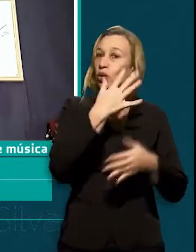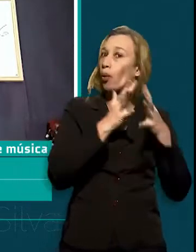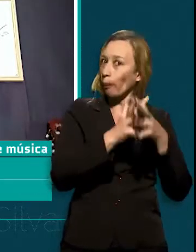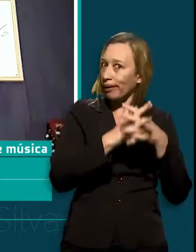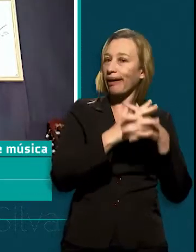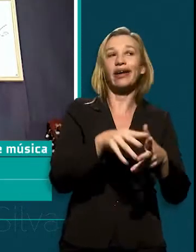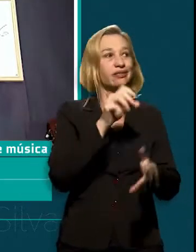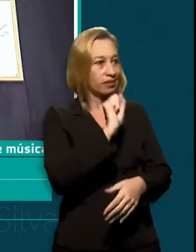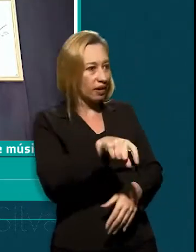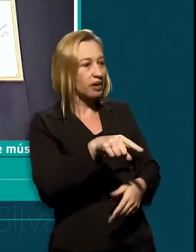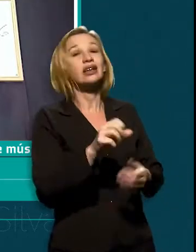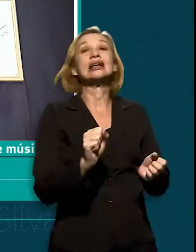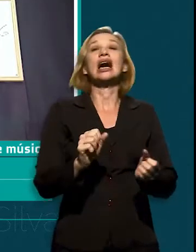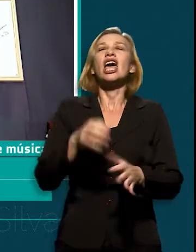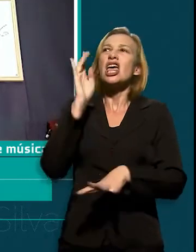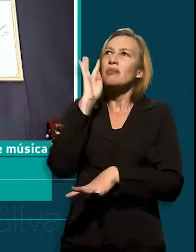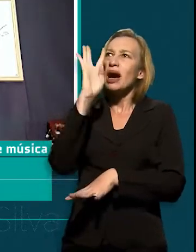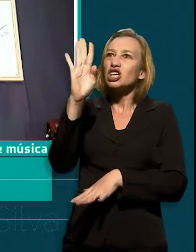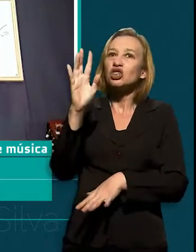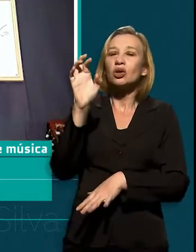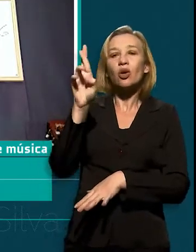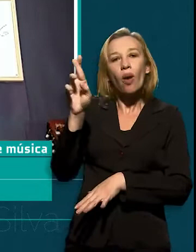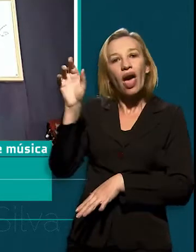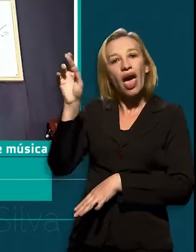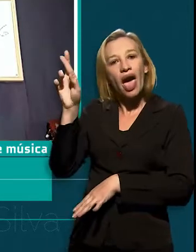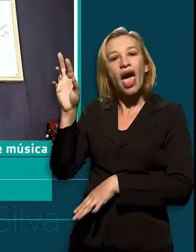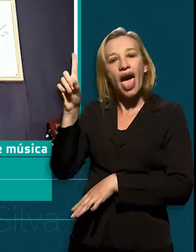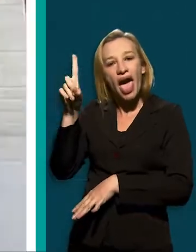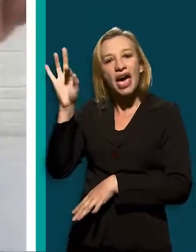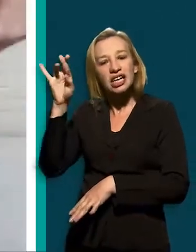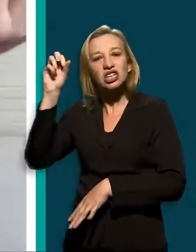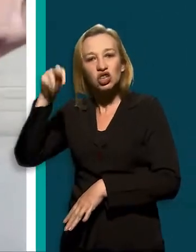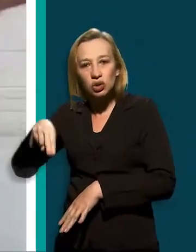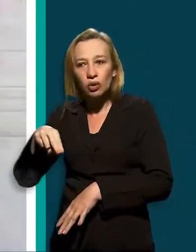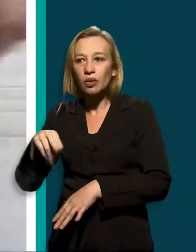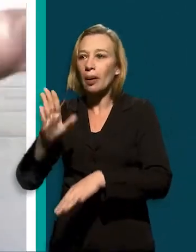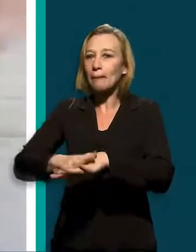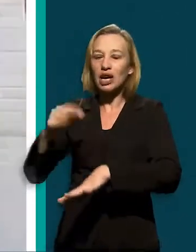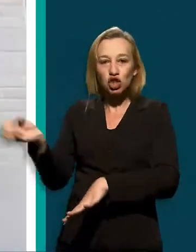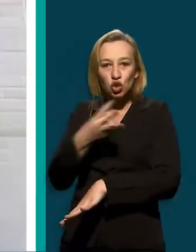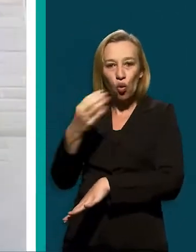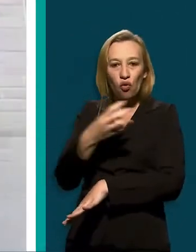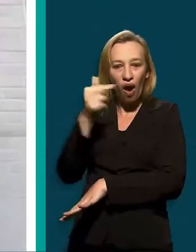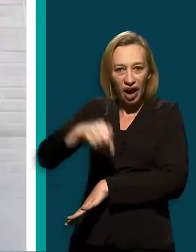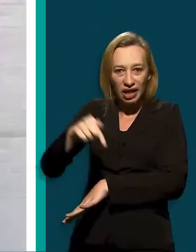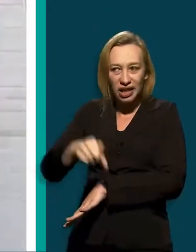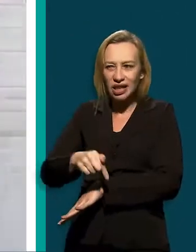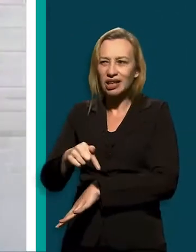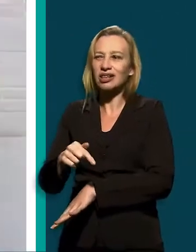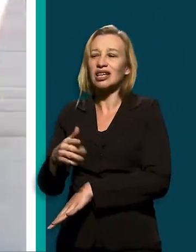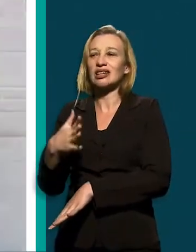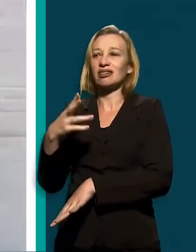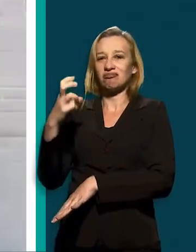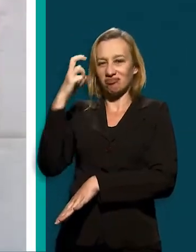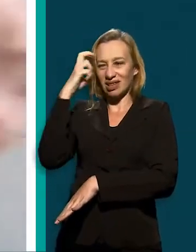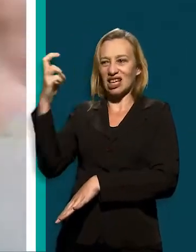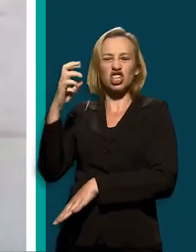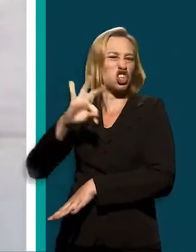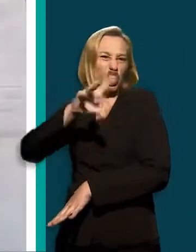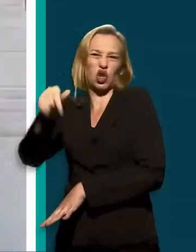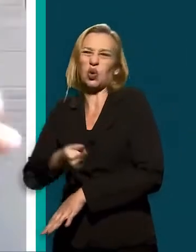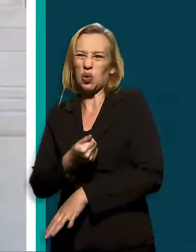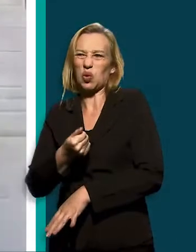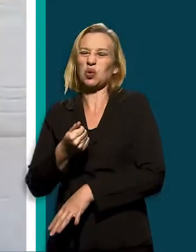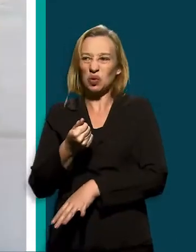para. Foi complicado, né? Foi. Agora eu imagino que o Edson, como é o mais novinho aqui da turma, deve dominar tudo, né?